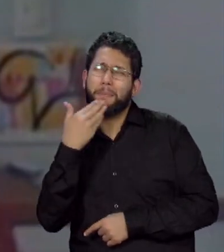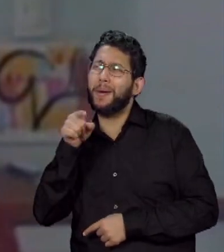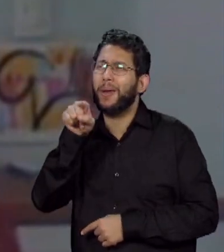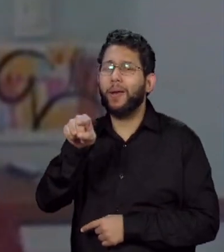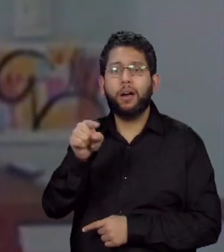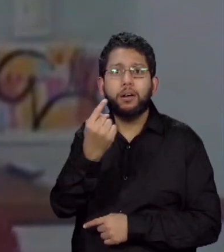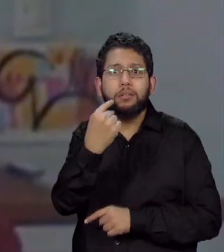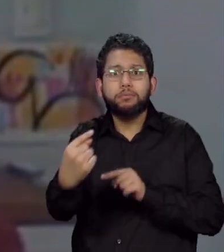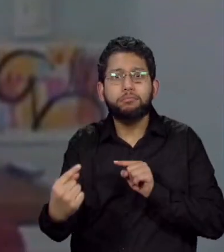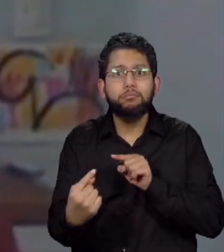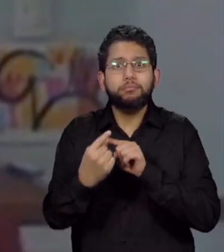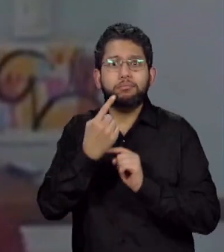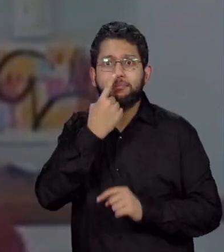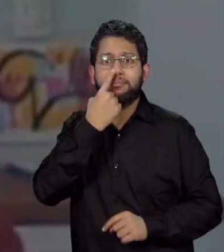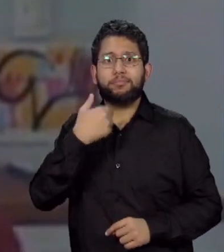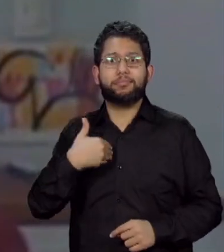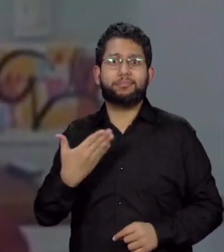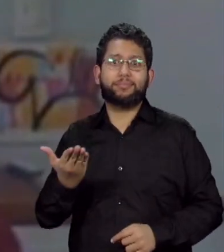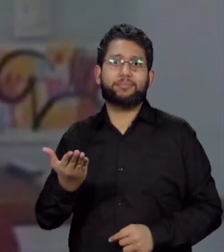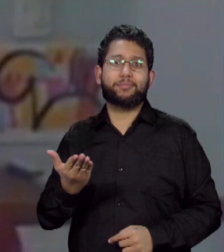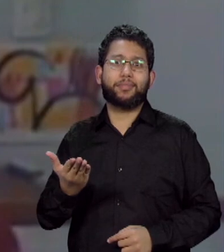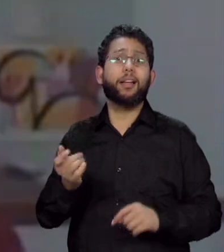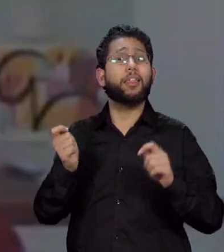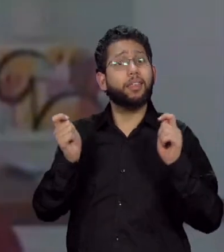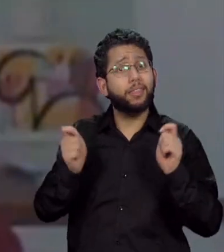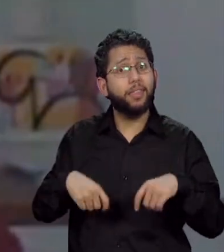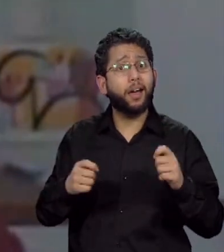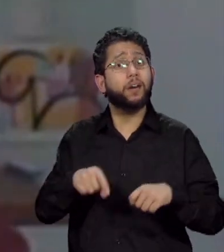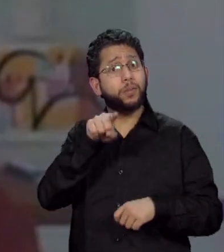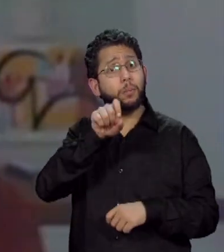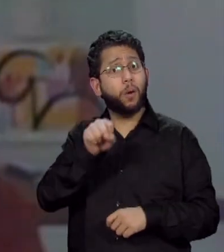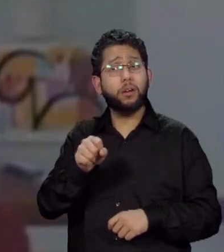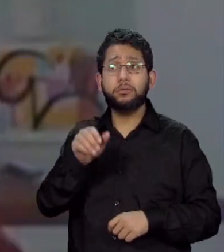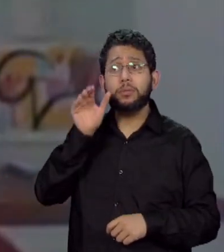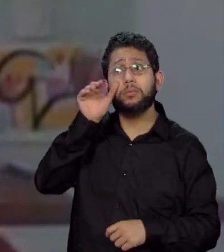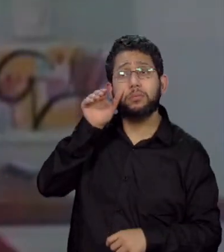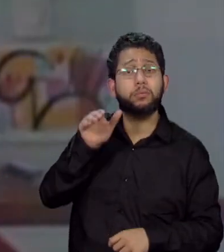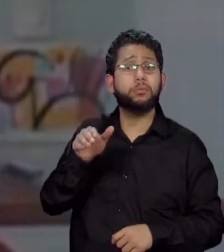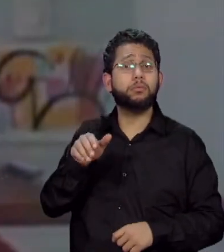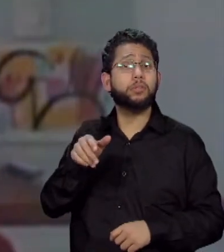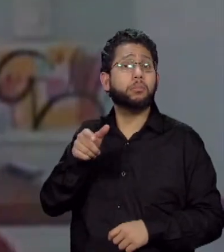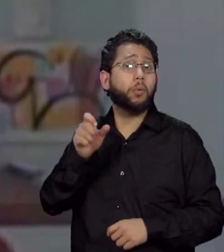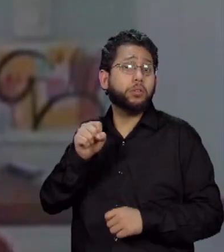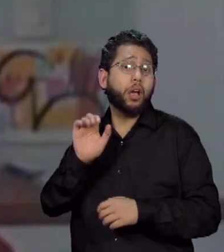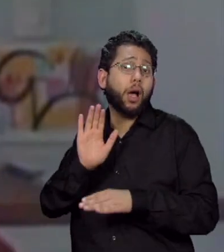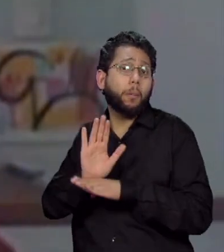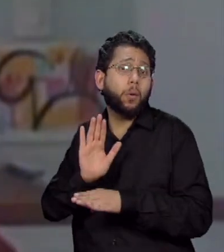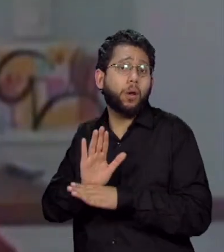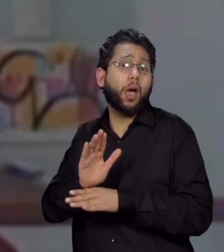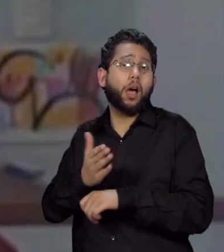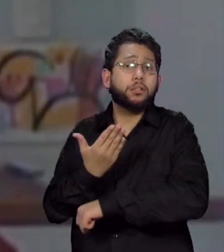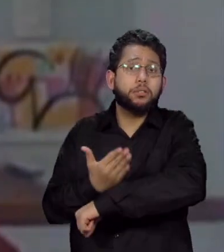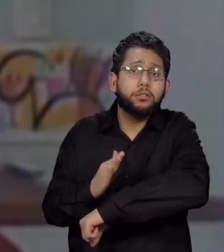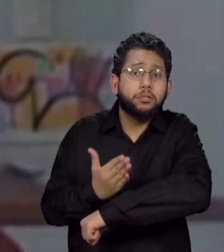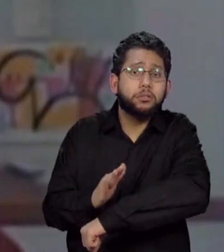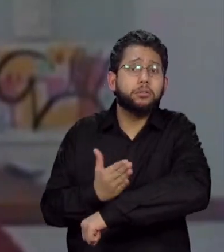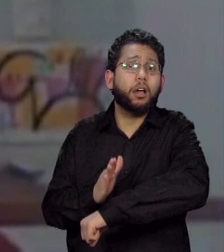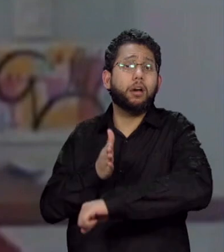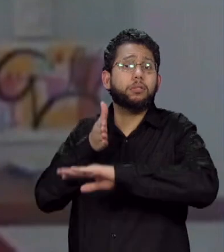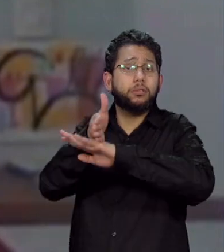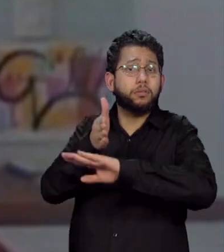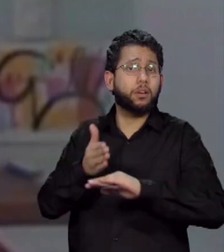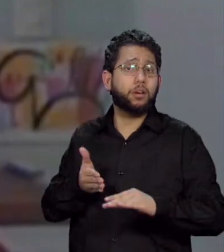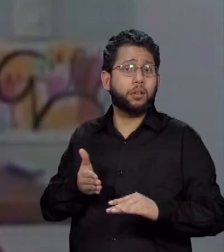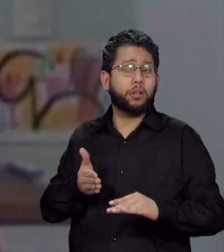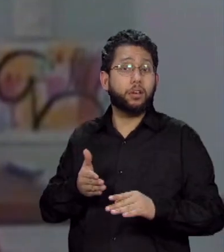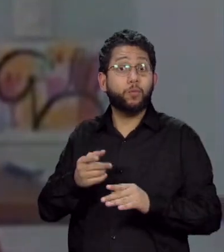vista estético, muito possivelmente você pode se aproximar dela como um assistente, como um estagiário, e a